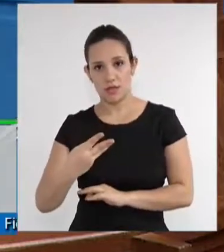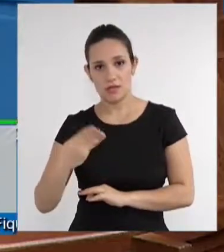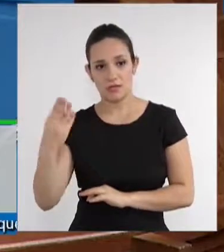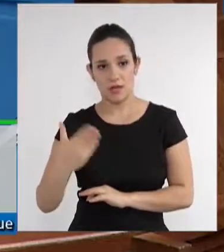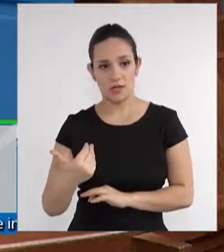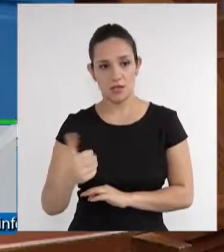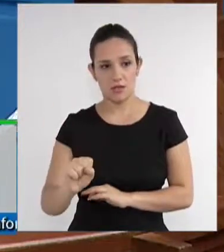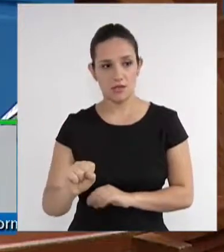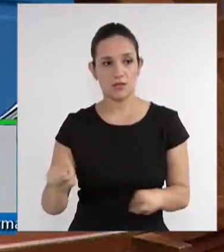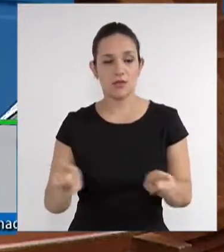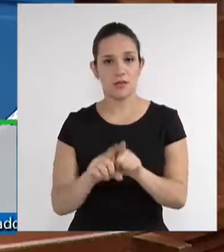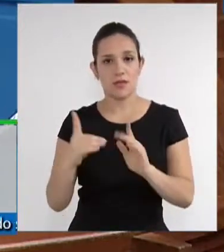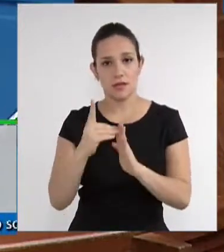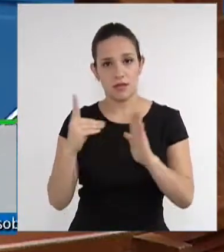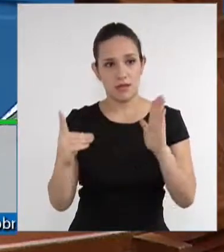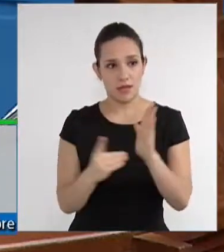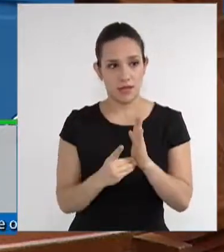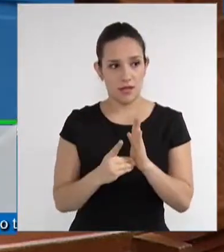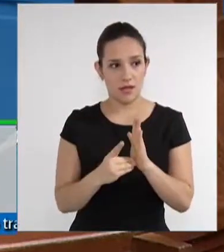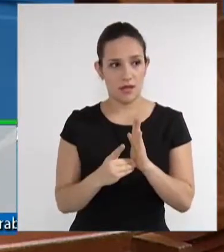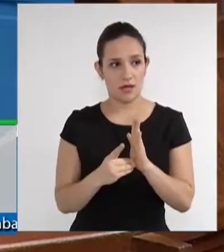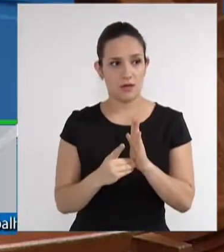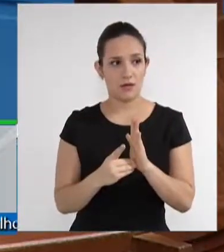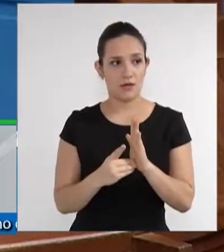5.203/2018 e no Decreto Federal